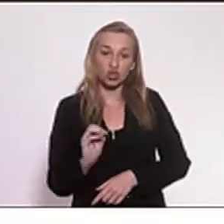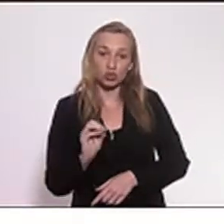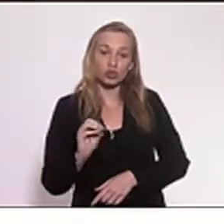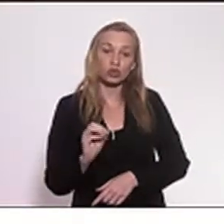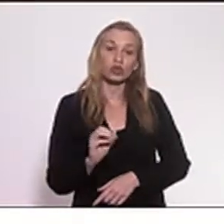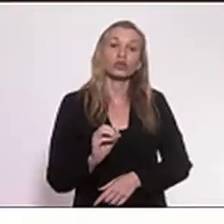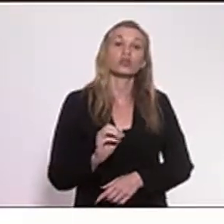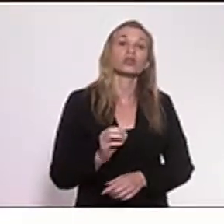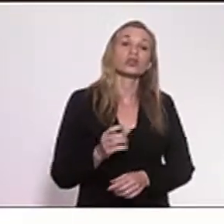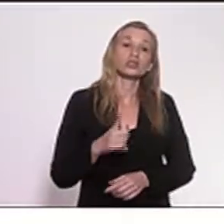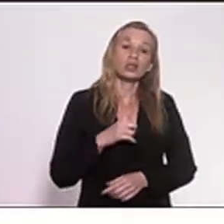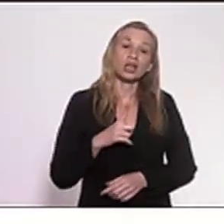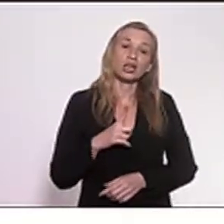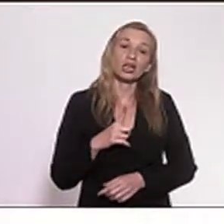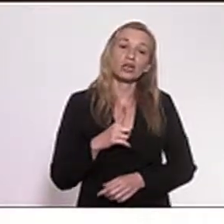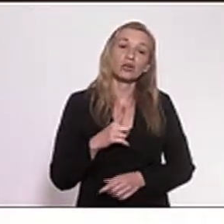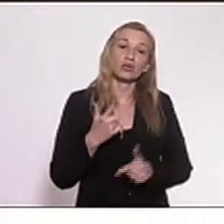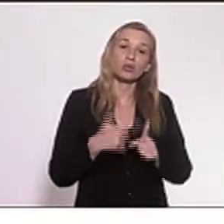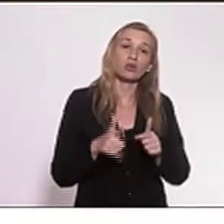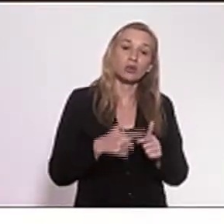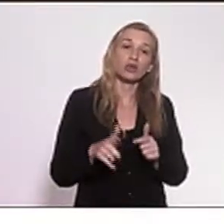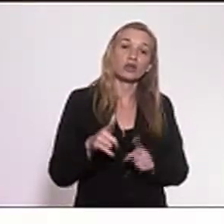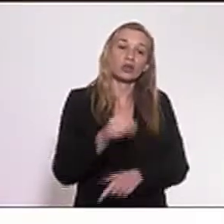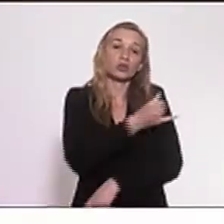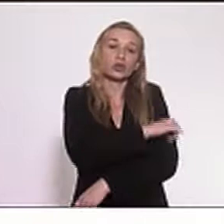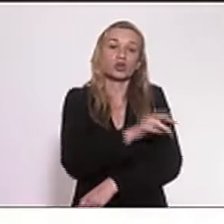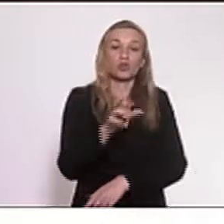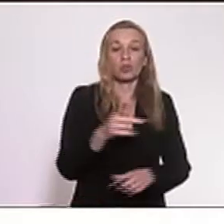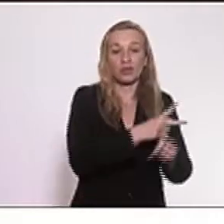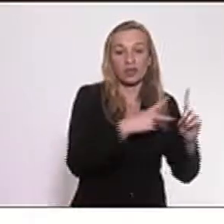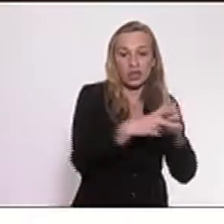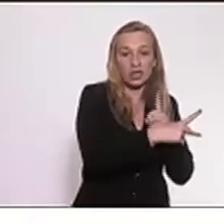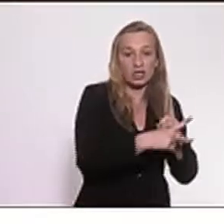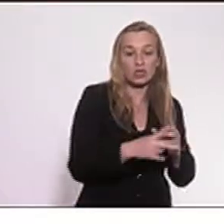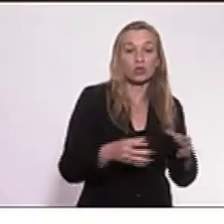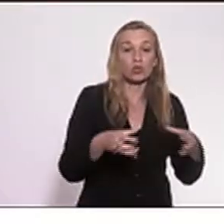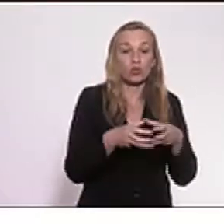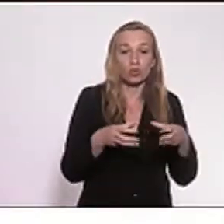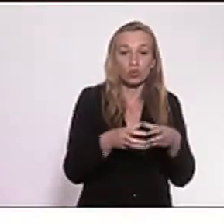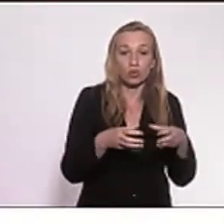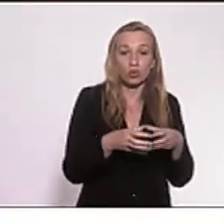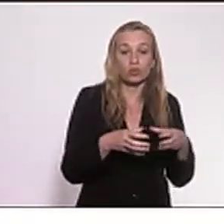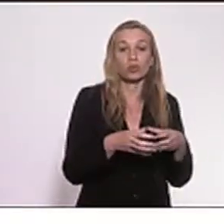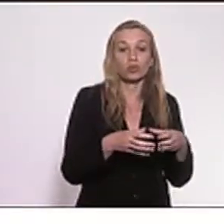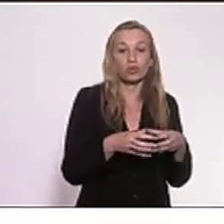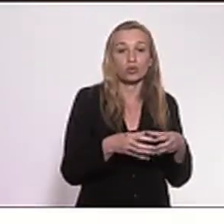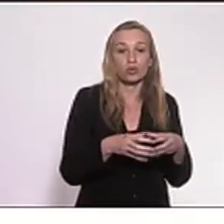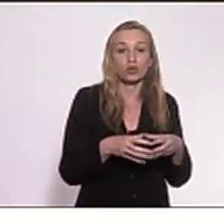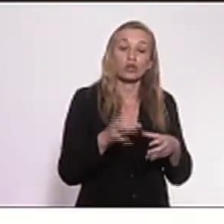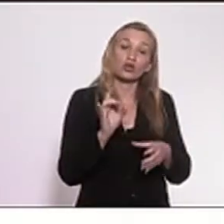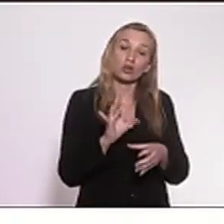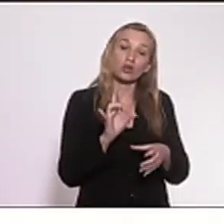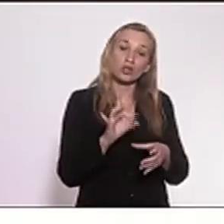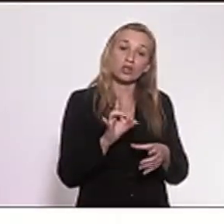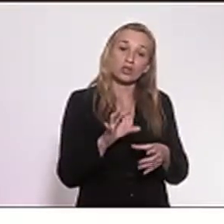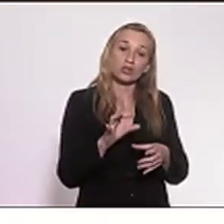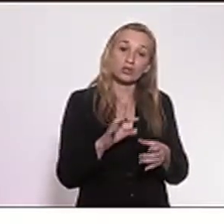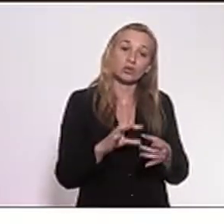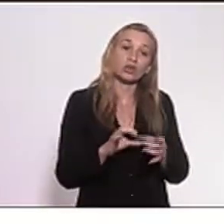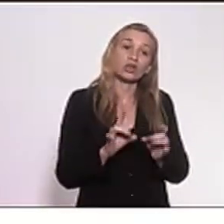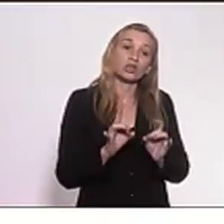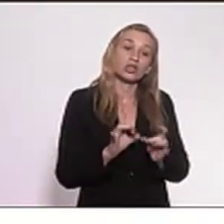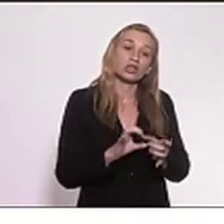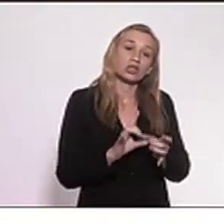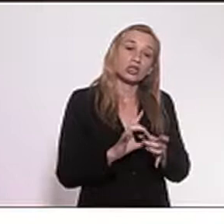Rio Previdência, onde uma operação financeira sozinha deixou um buraco de cerca de 20 bilhões de